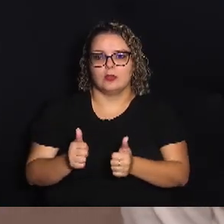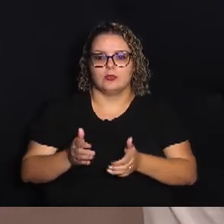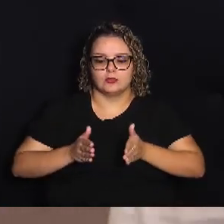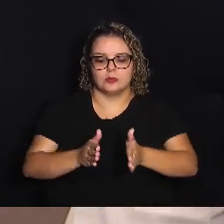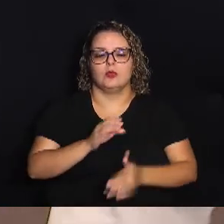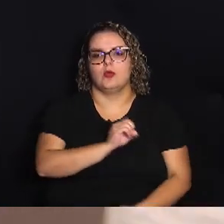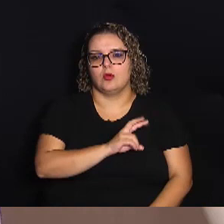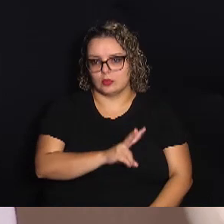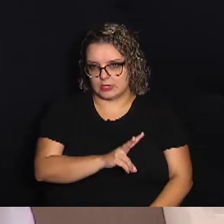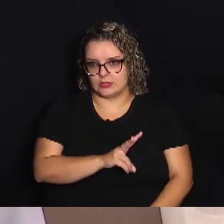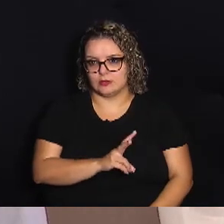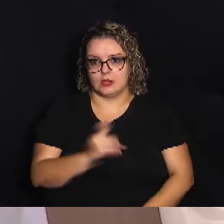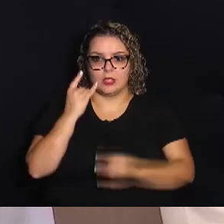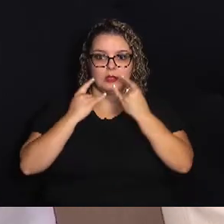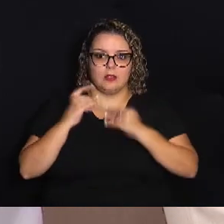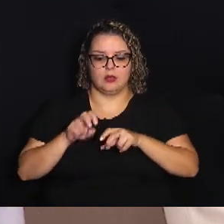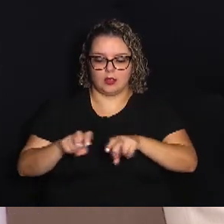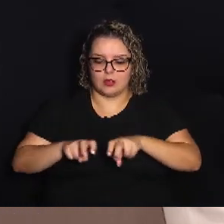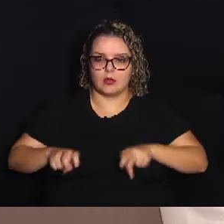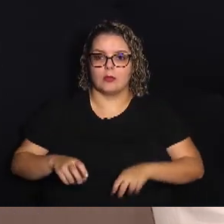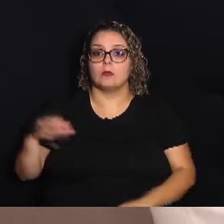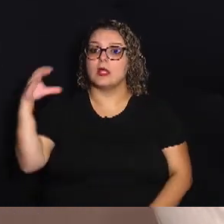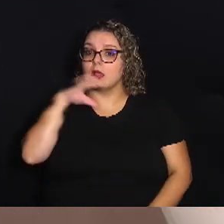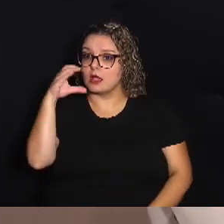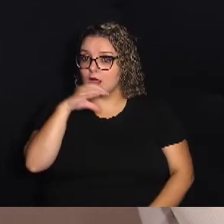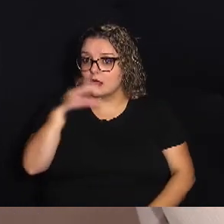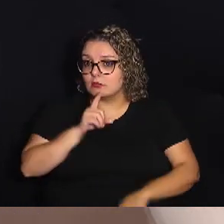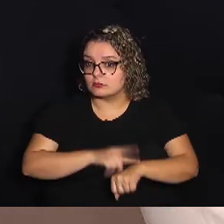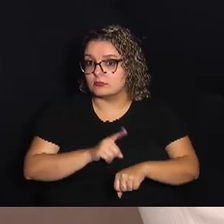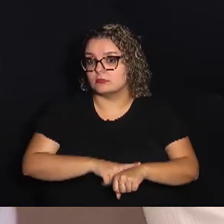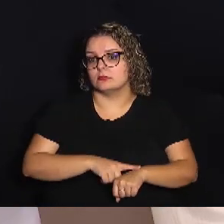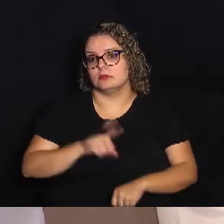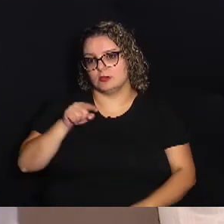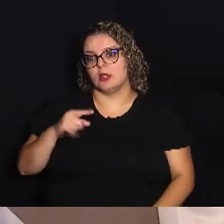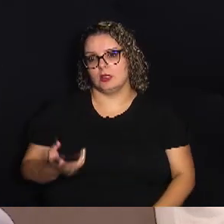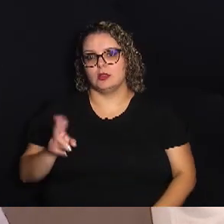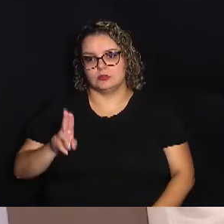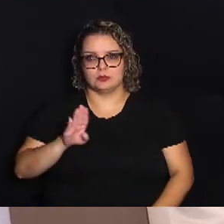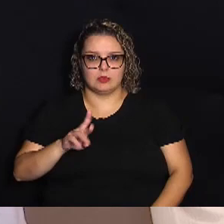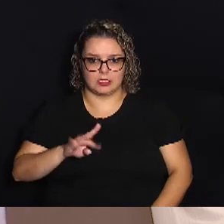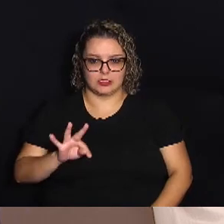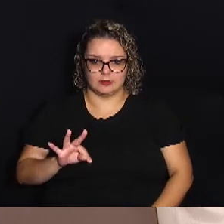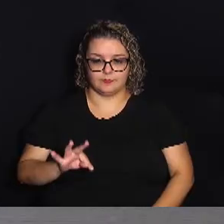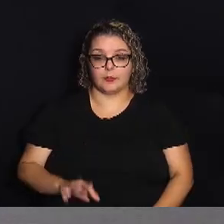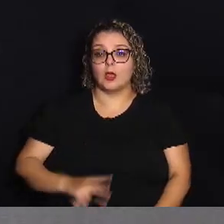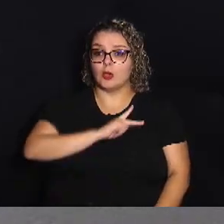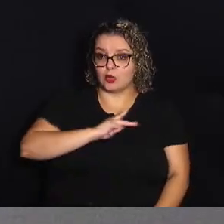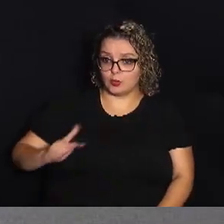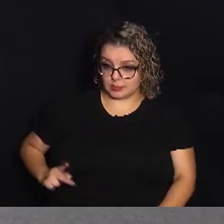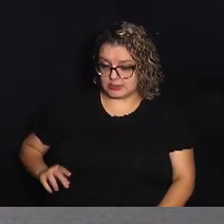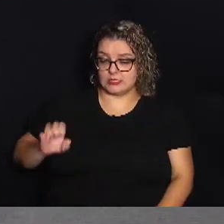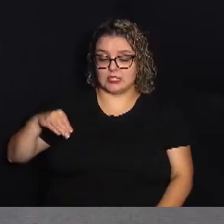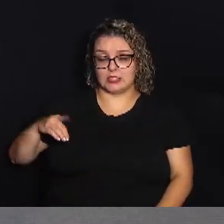uro verde e com isso você vai atrair o passageiro pela rapidez e que será usando o BRT o presidente